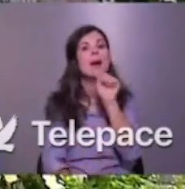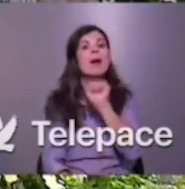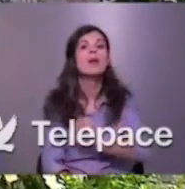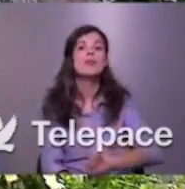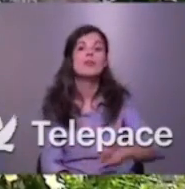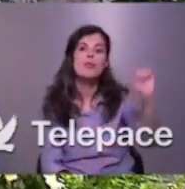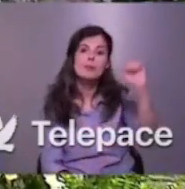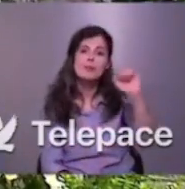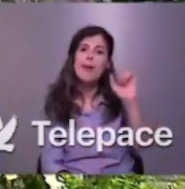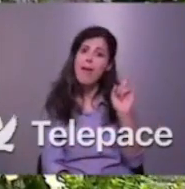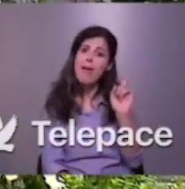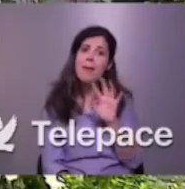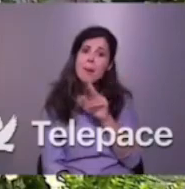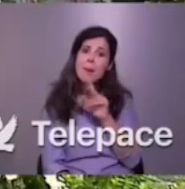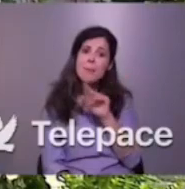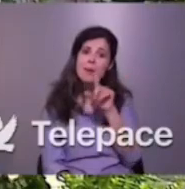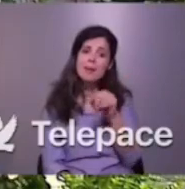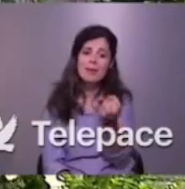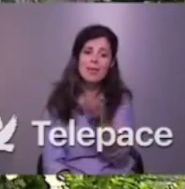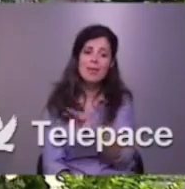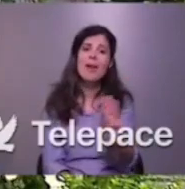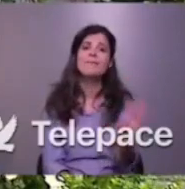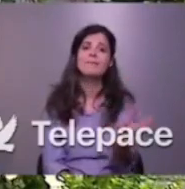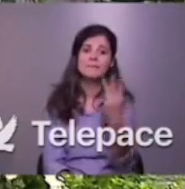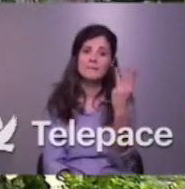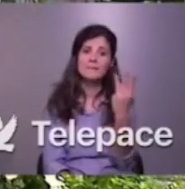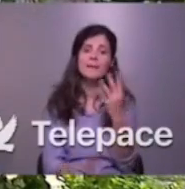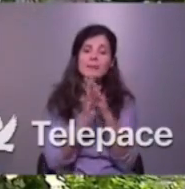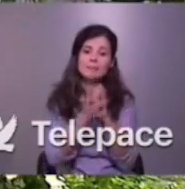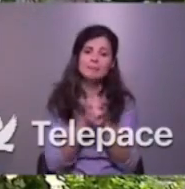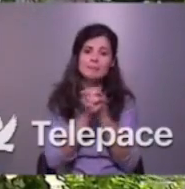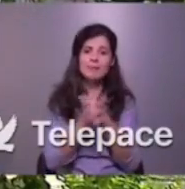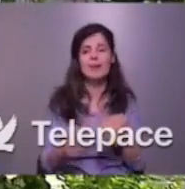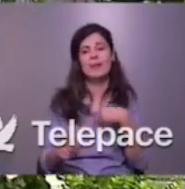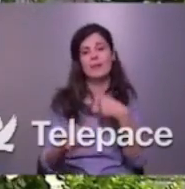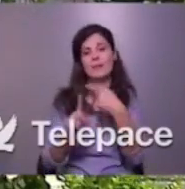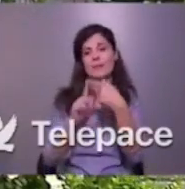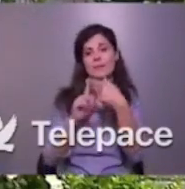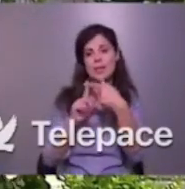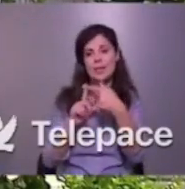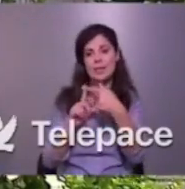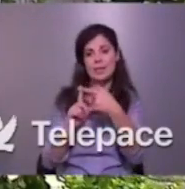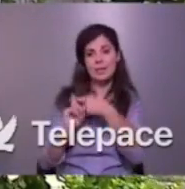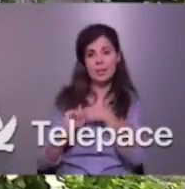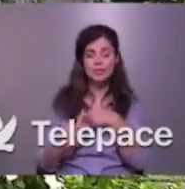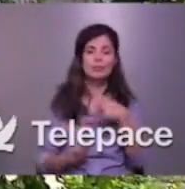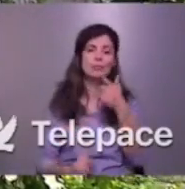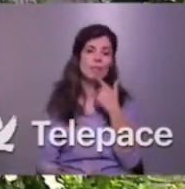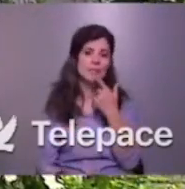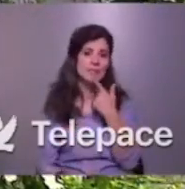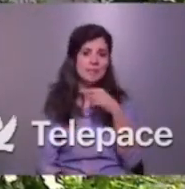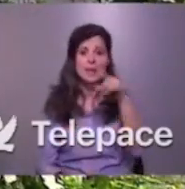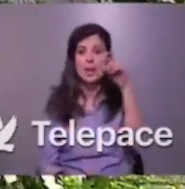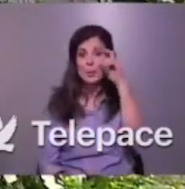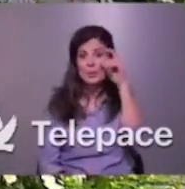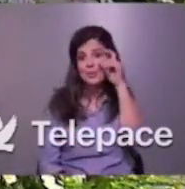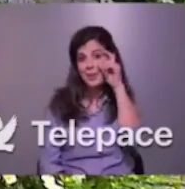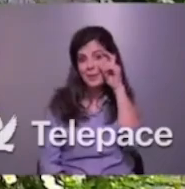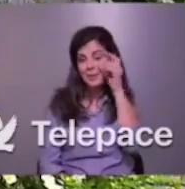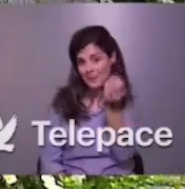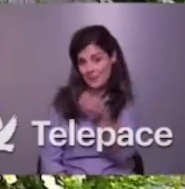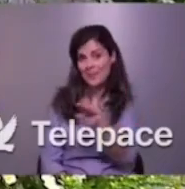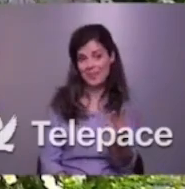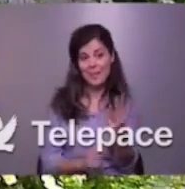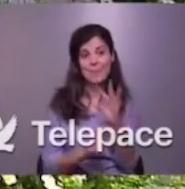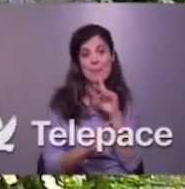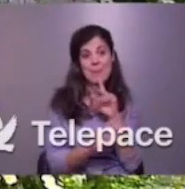foi mamã também para os pastorinhos Francisco, Jacinta e Lúcia, que ela seja também a vossa, através